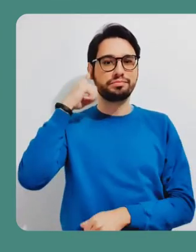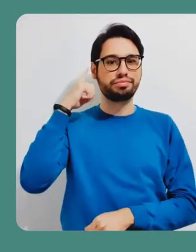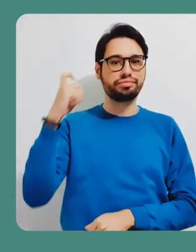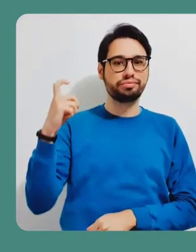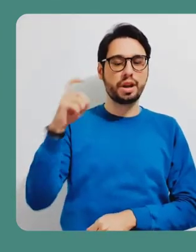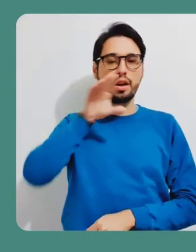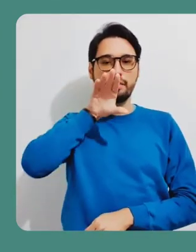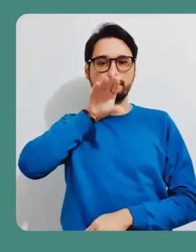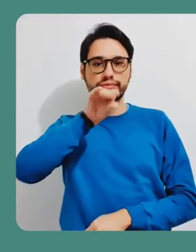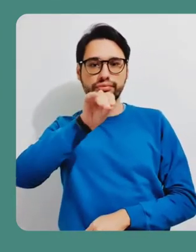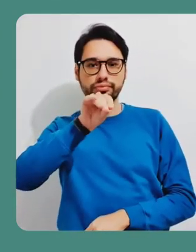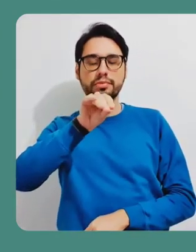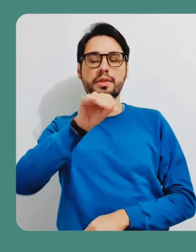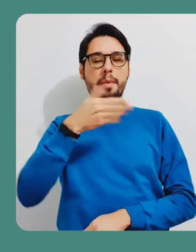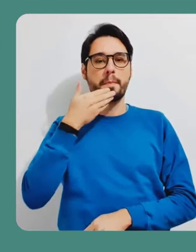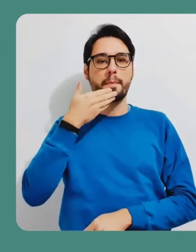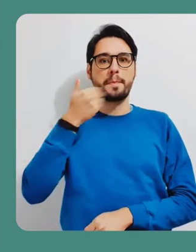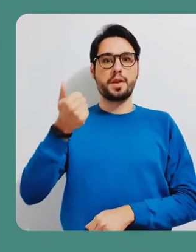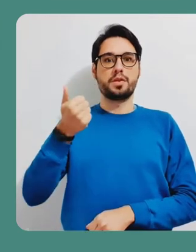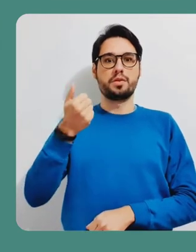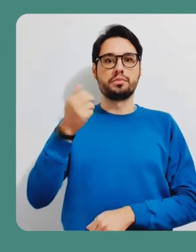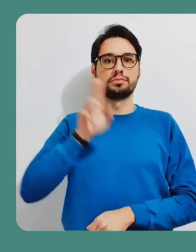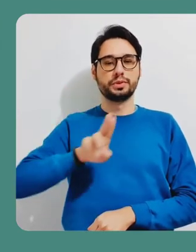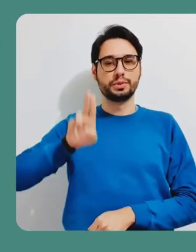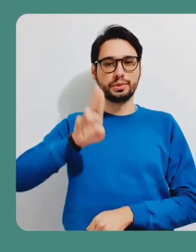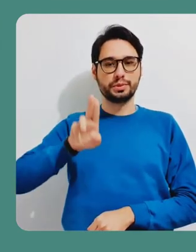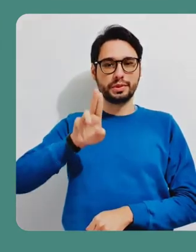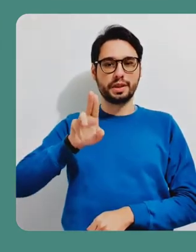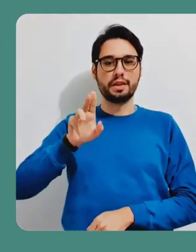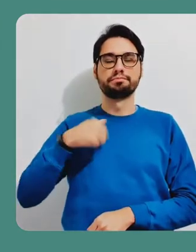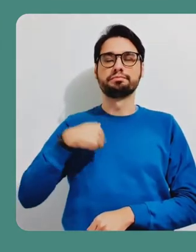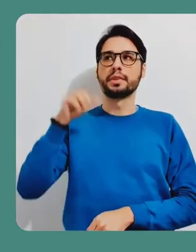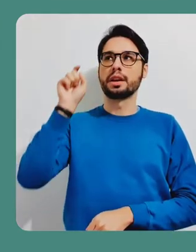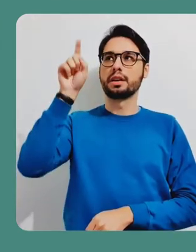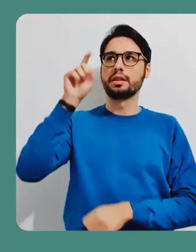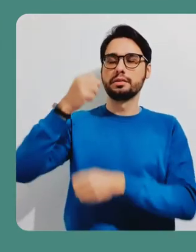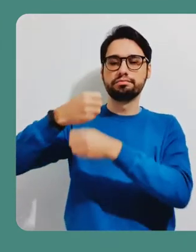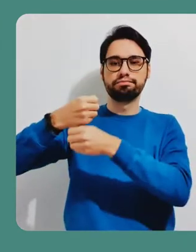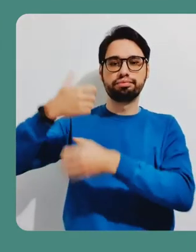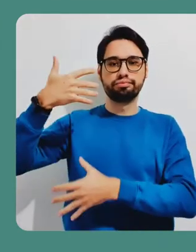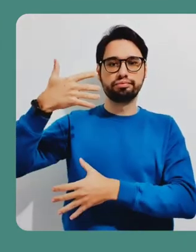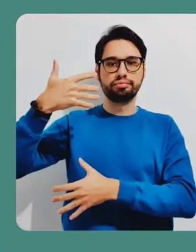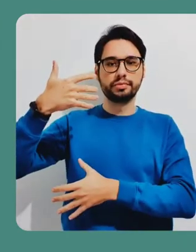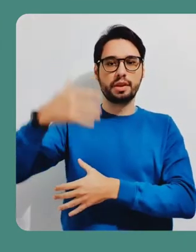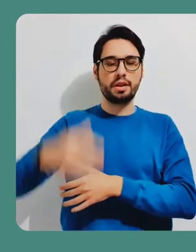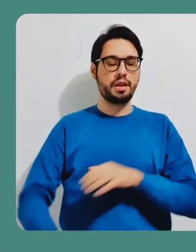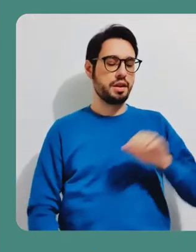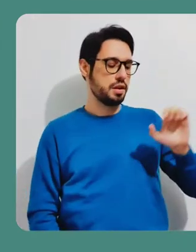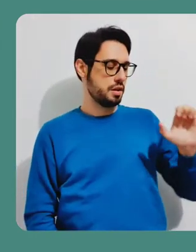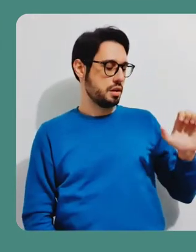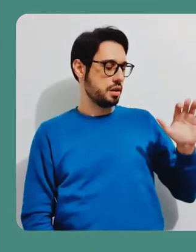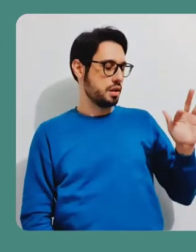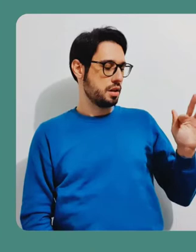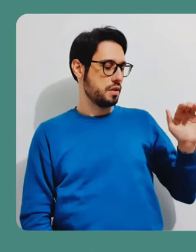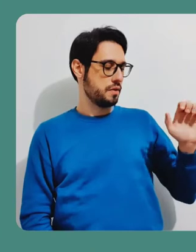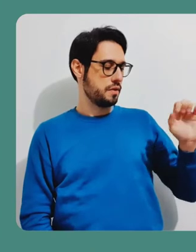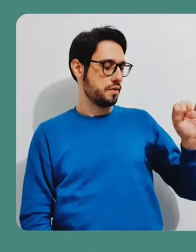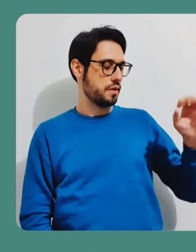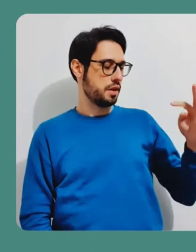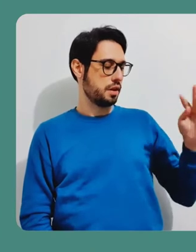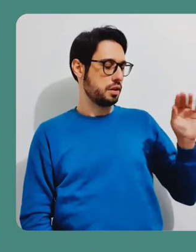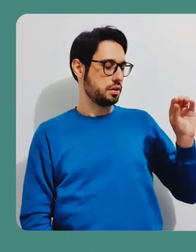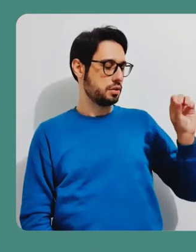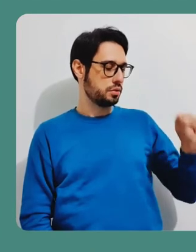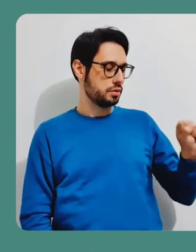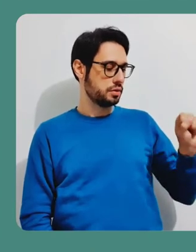altos e mais baixos de um entrevistador e um convidado podem ocorrer para isso novamente a gente